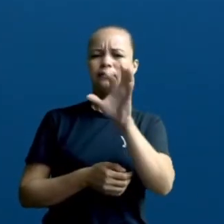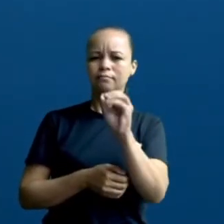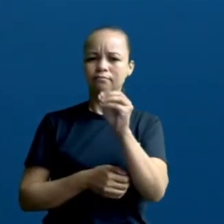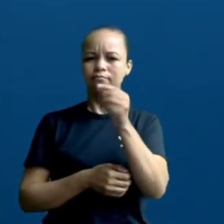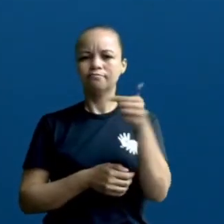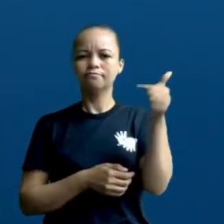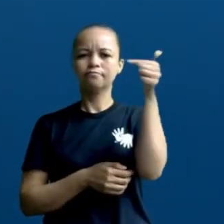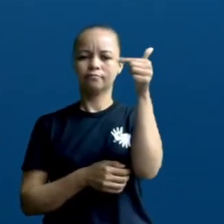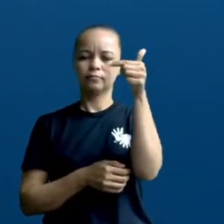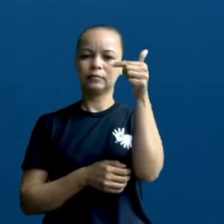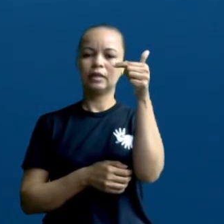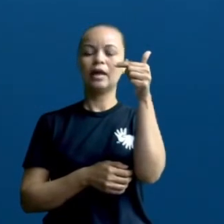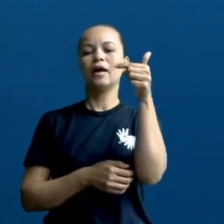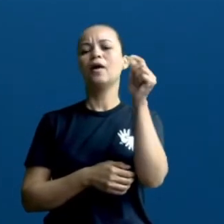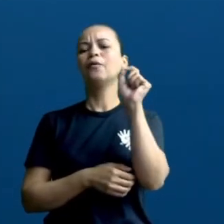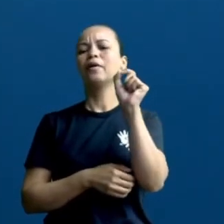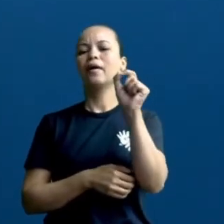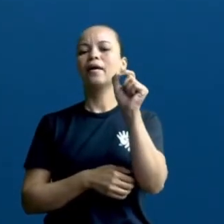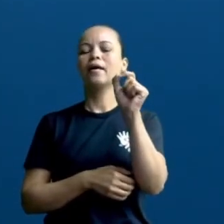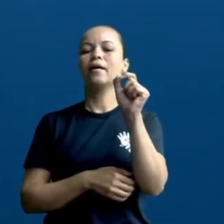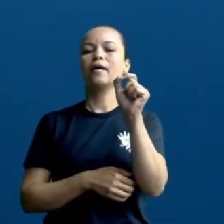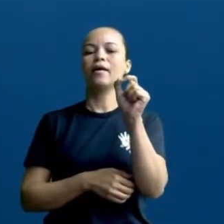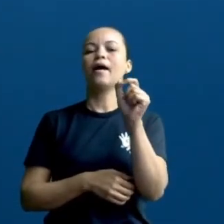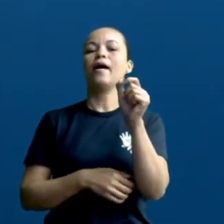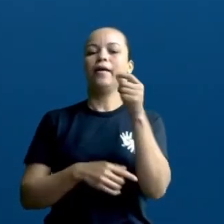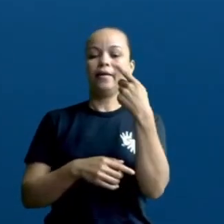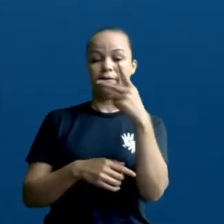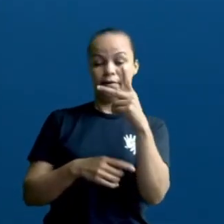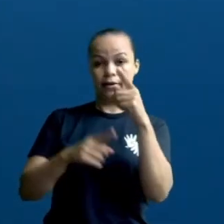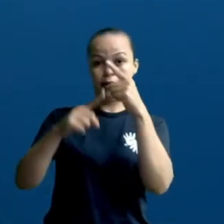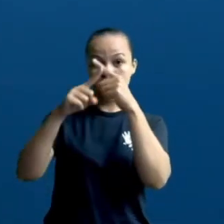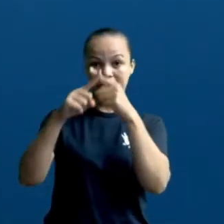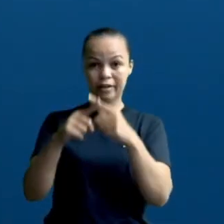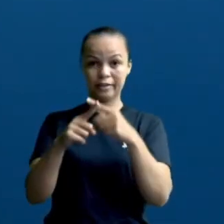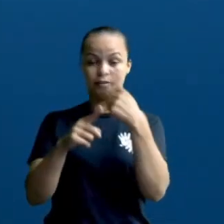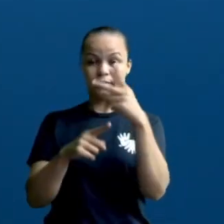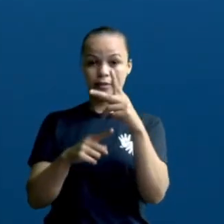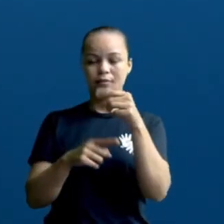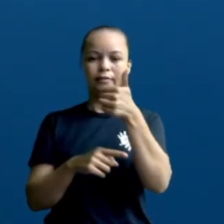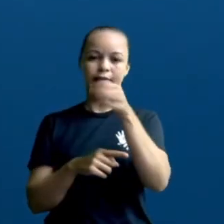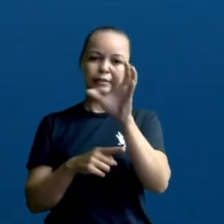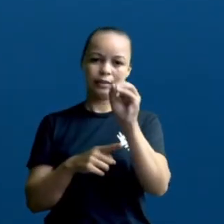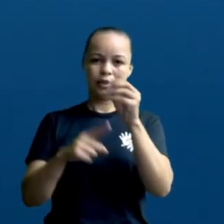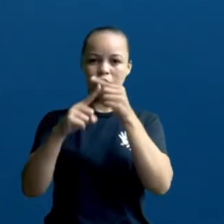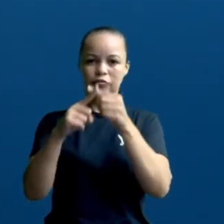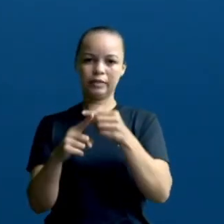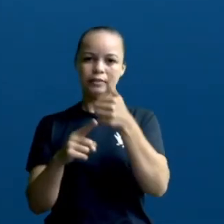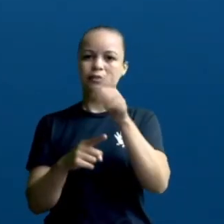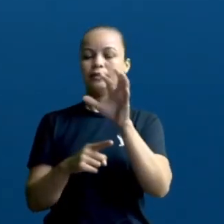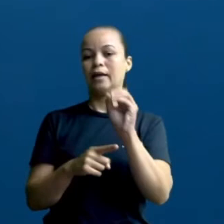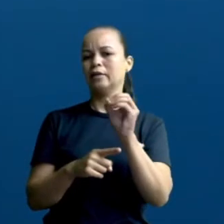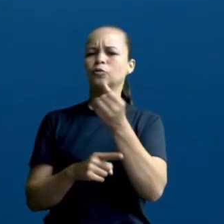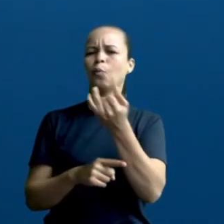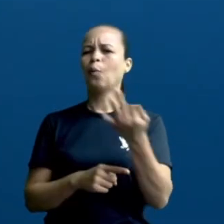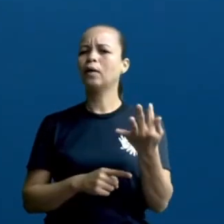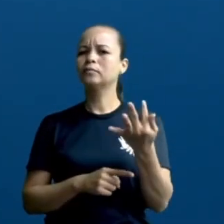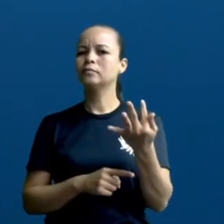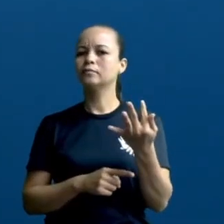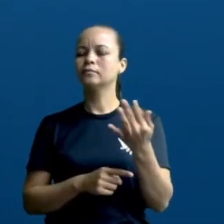quadrado é ele vezes ele mesmo. É 10 vezes 10, tá certo? Que é